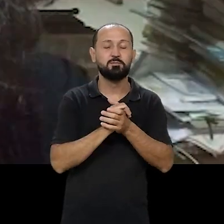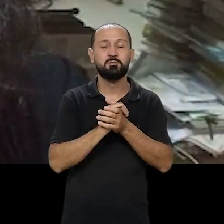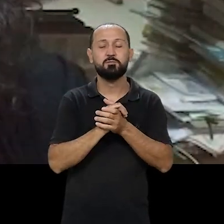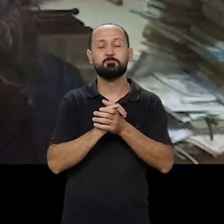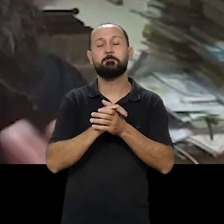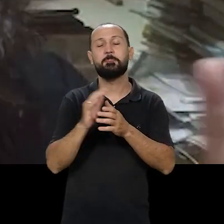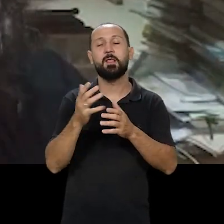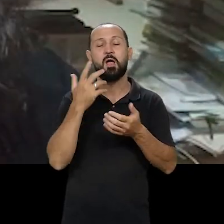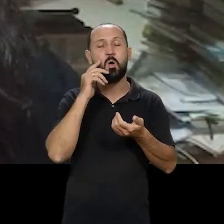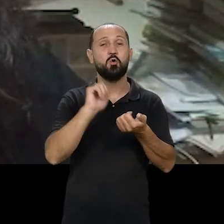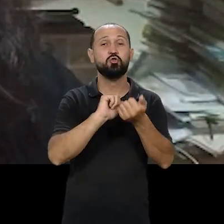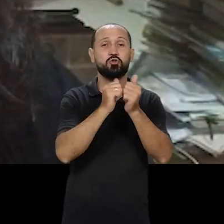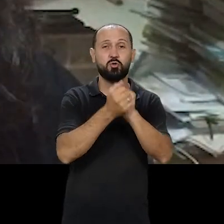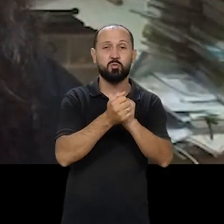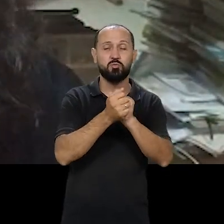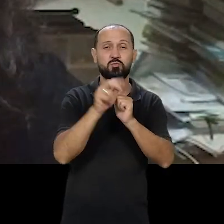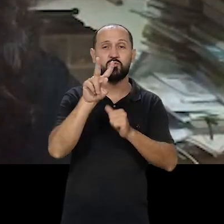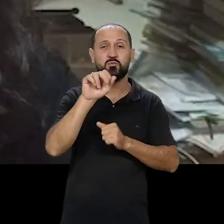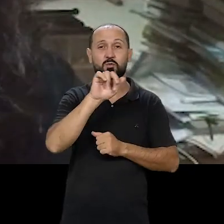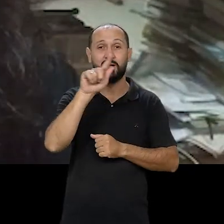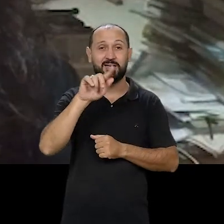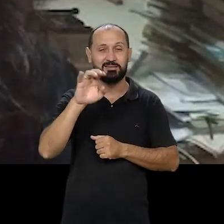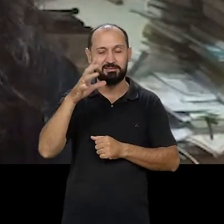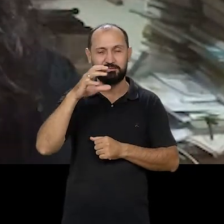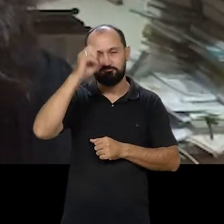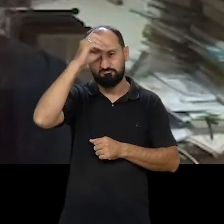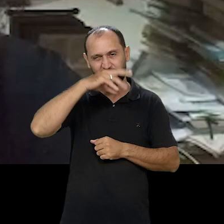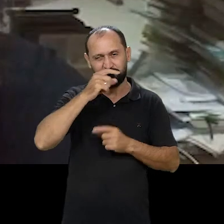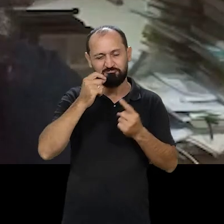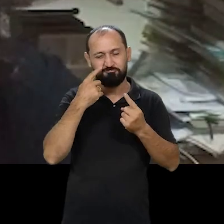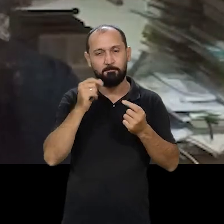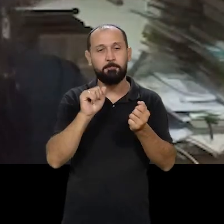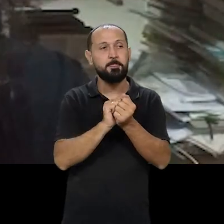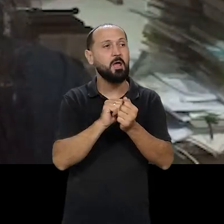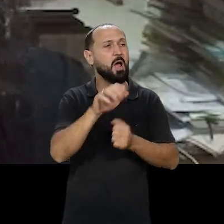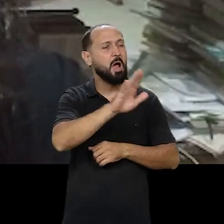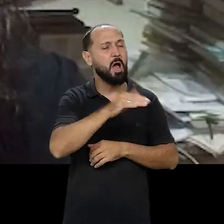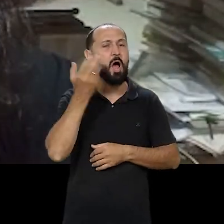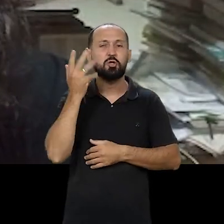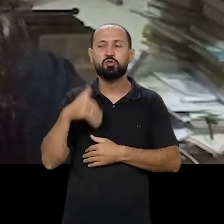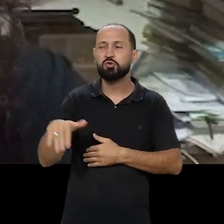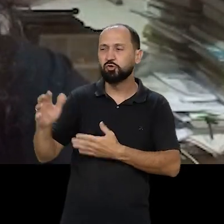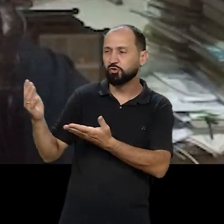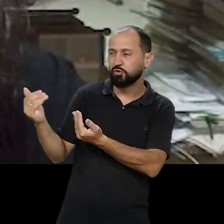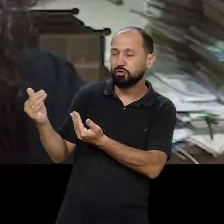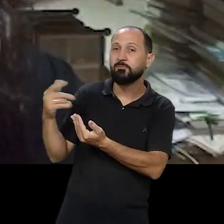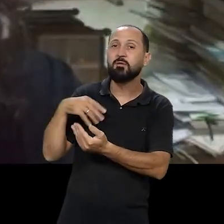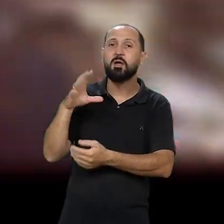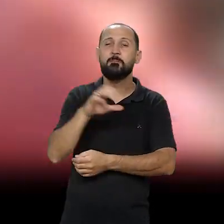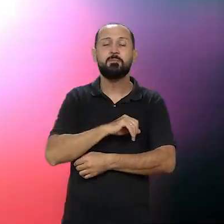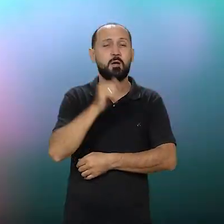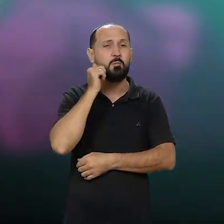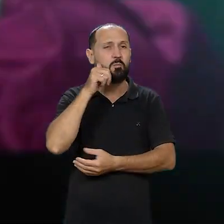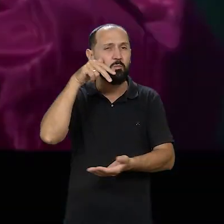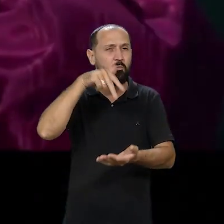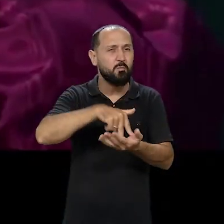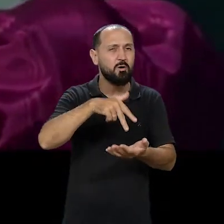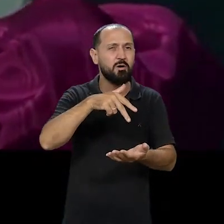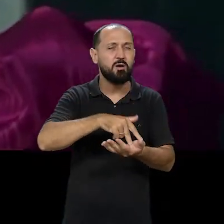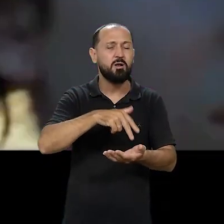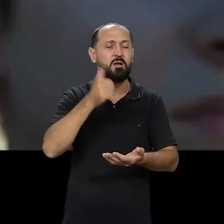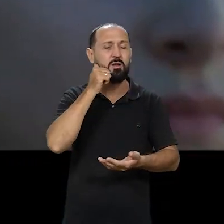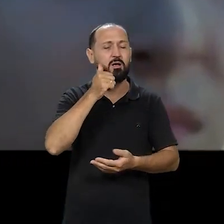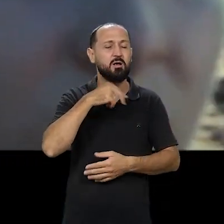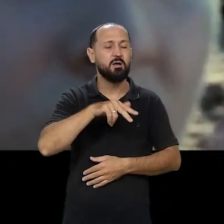hoje. Jogos Vorazes, a saga criada por Suzanne Collins, febre entre os adolescentes, que vai trazer uma personagem